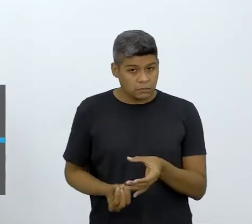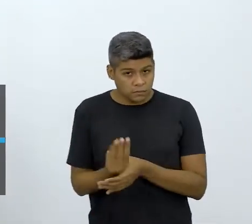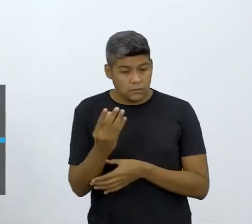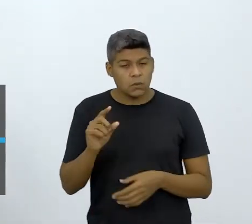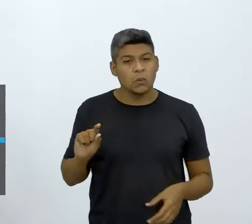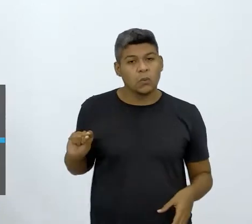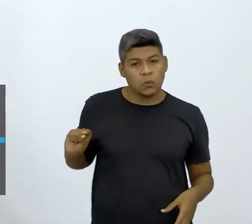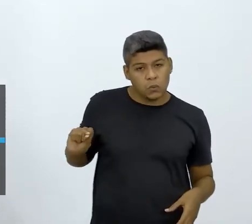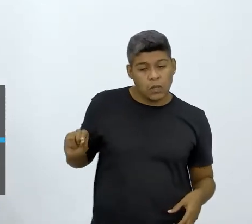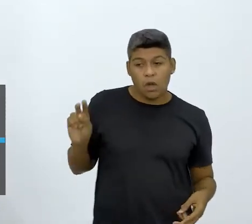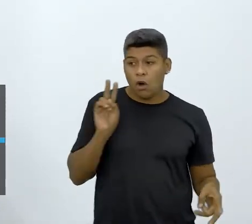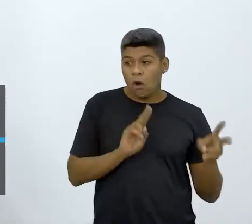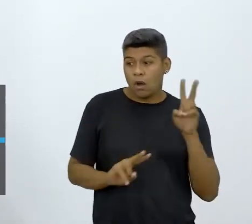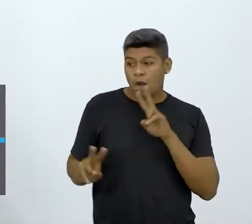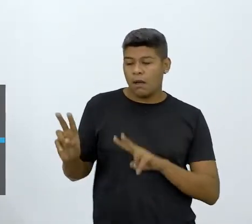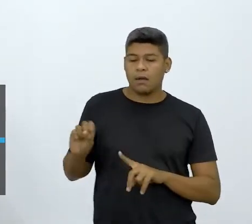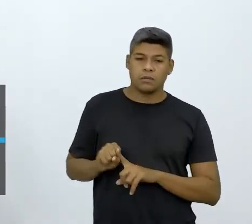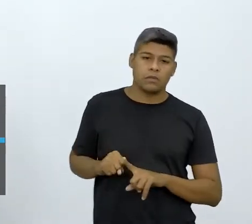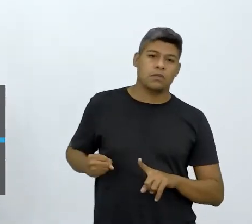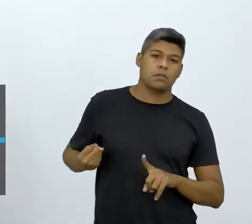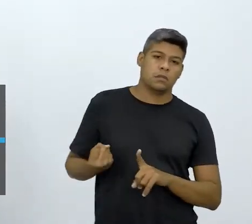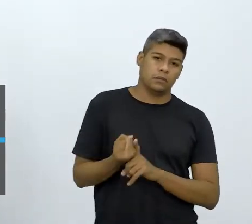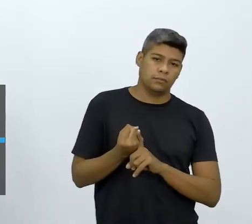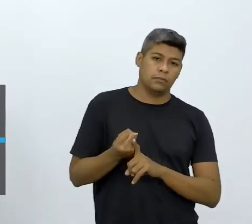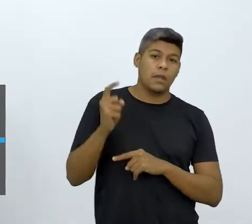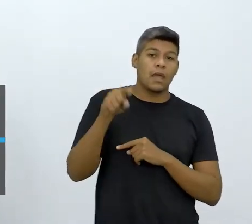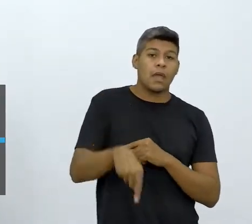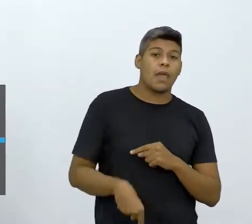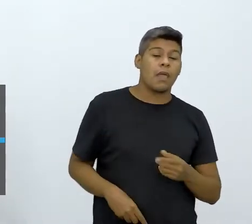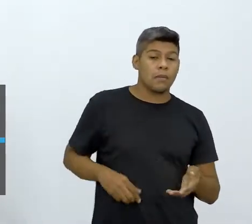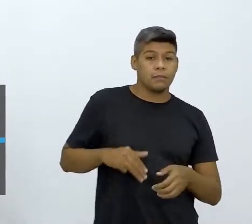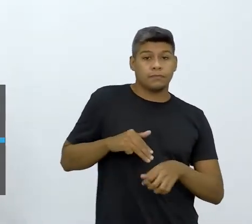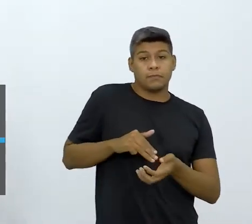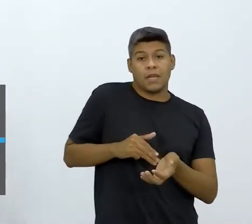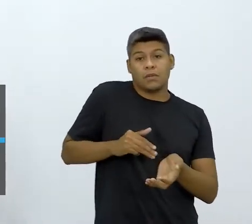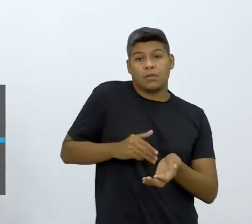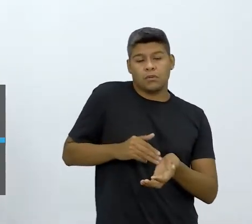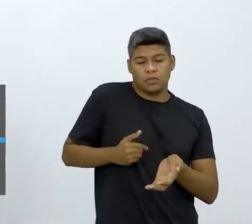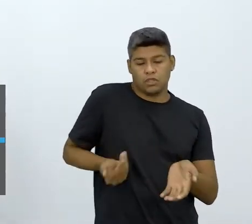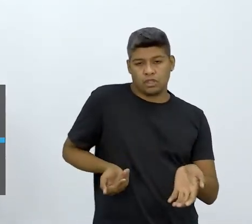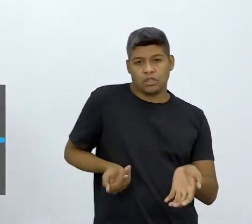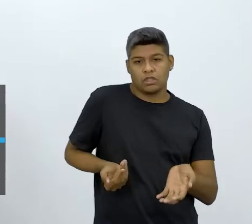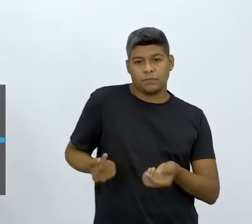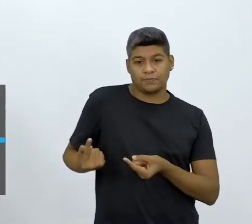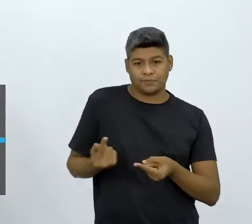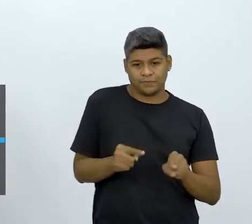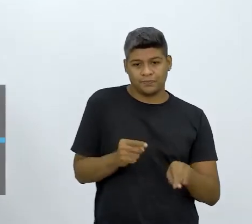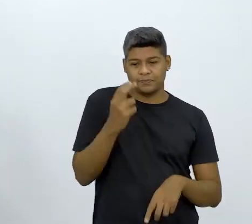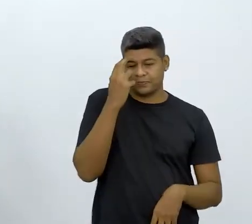um determinado olhar sociológico, né, uma determinada metodologia antropológica. Vamos ver